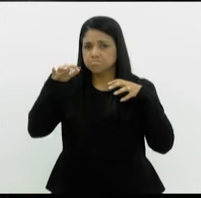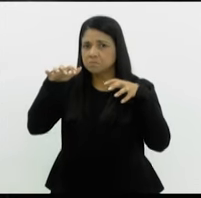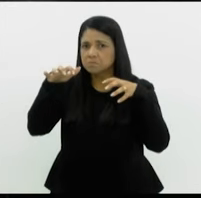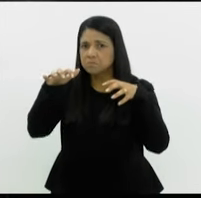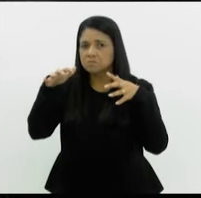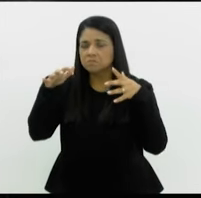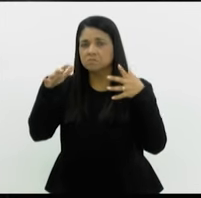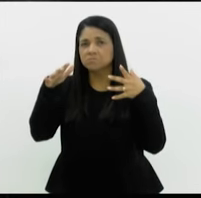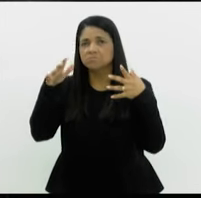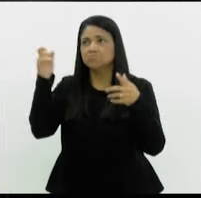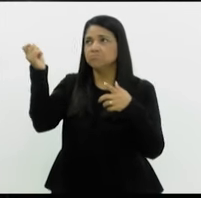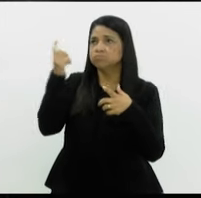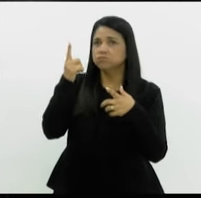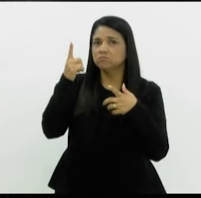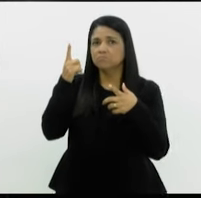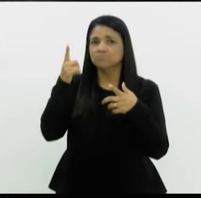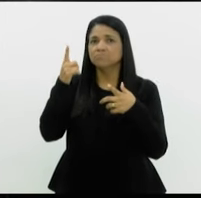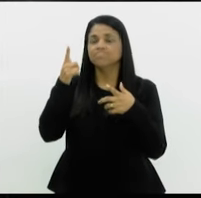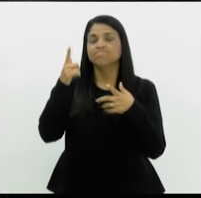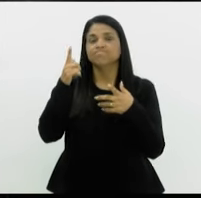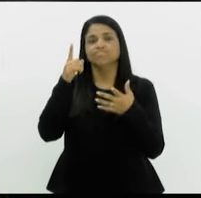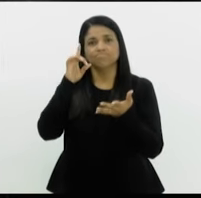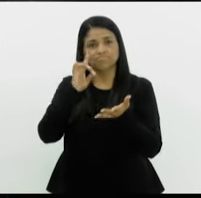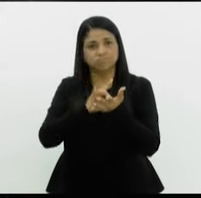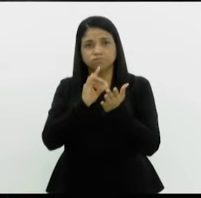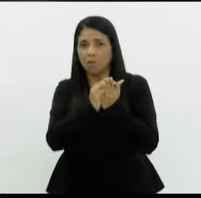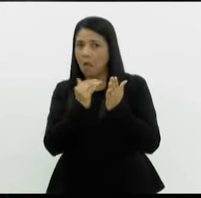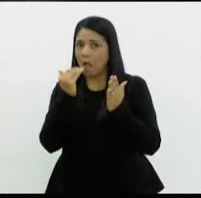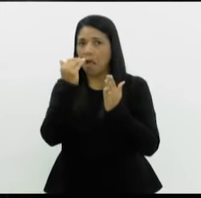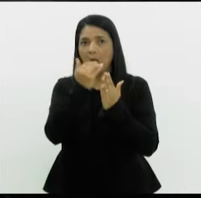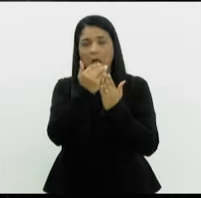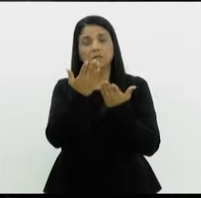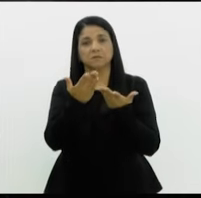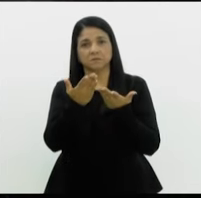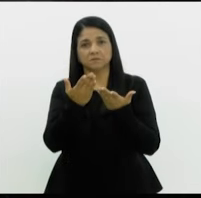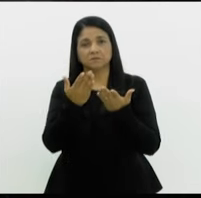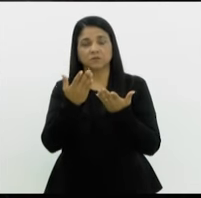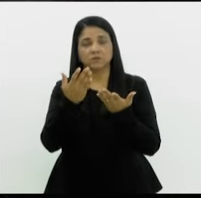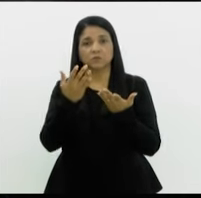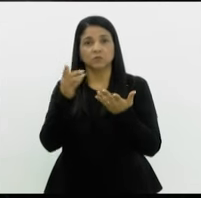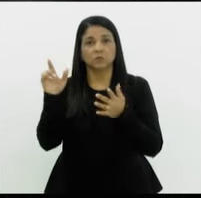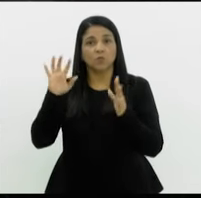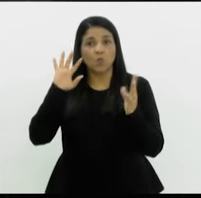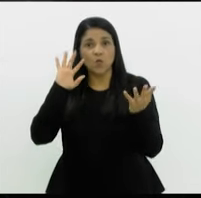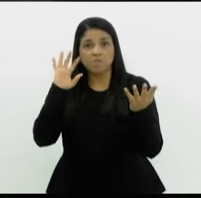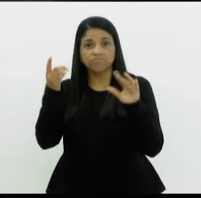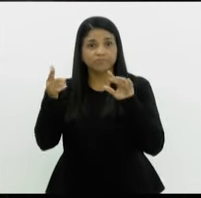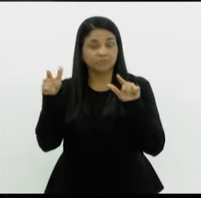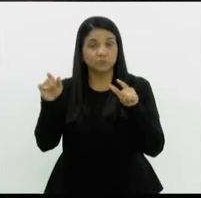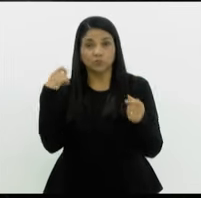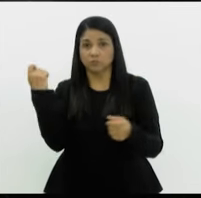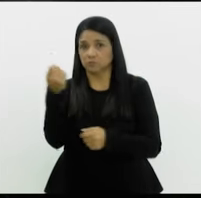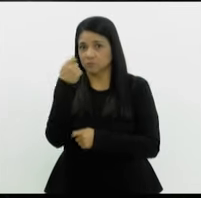absolutamente acentuadas. O evento climático do Rio Grande do Sul